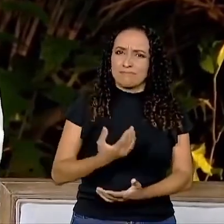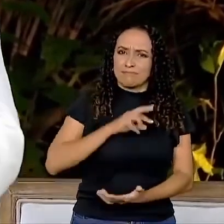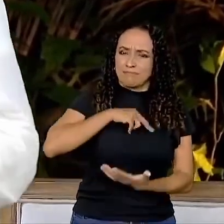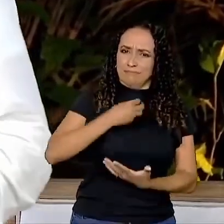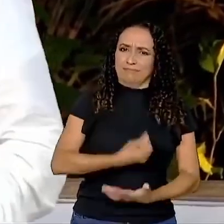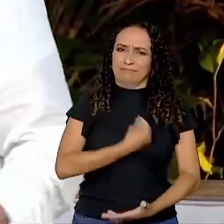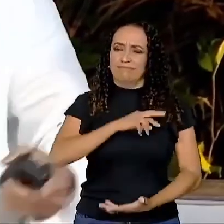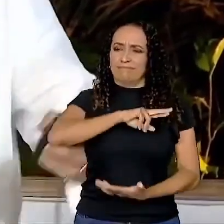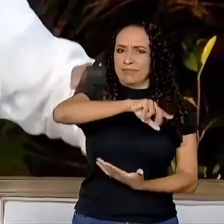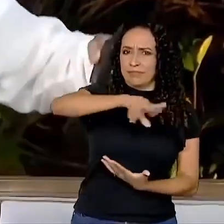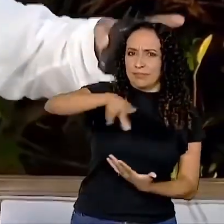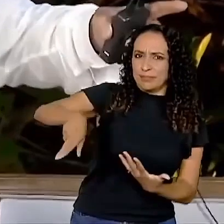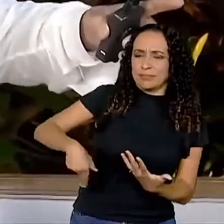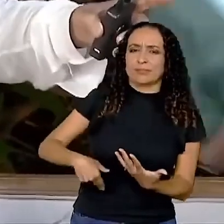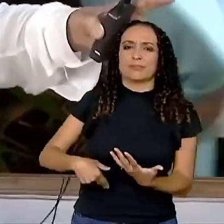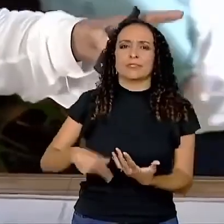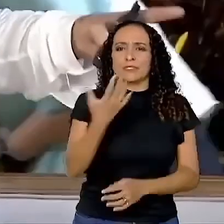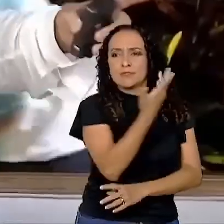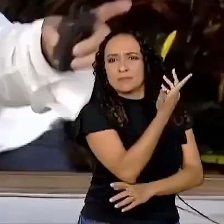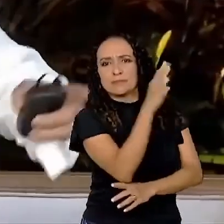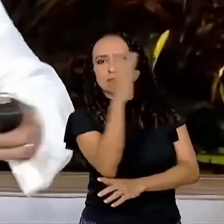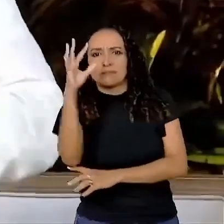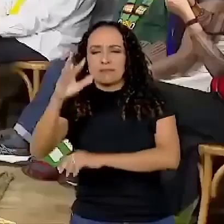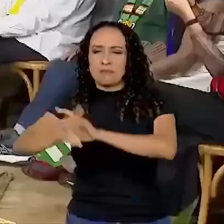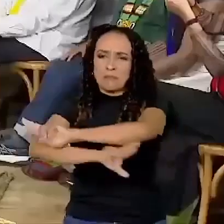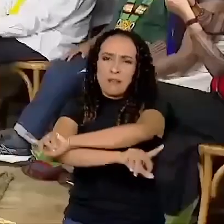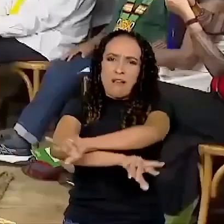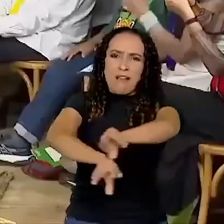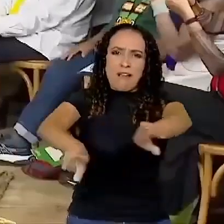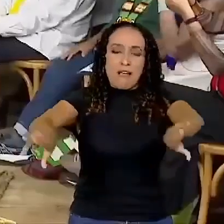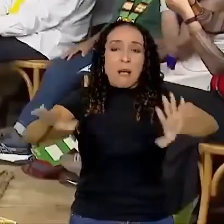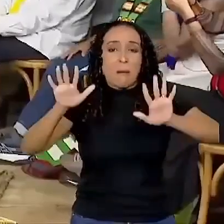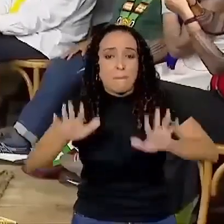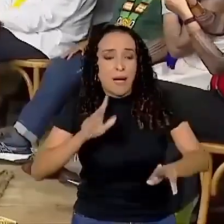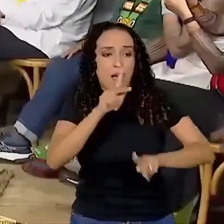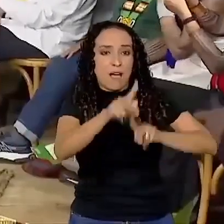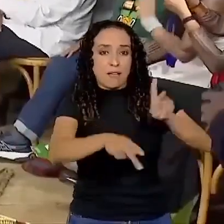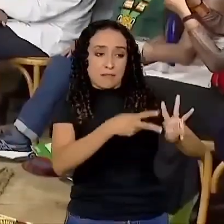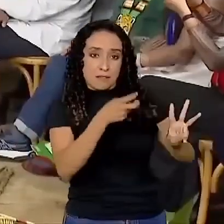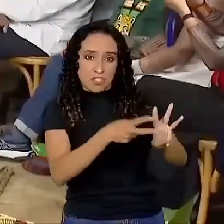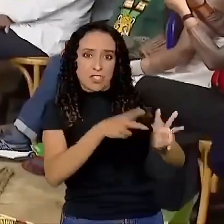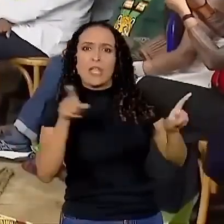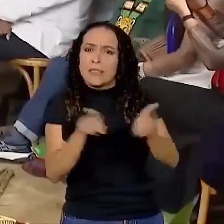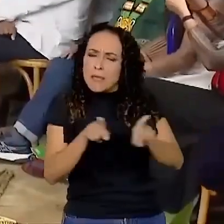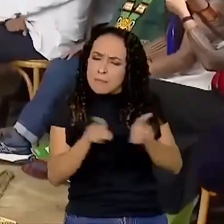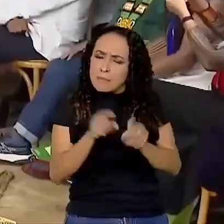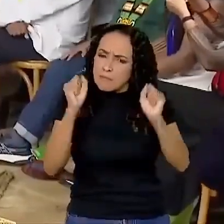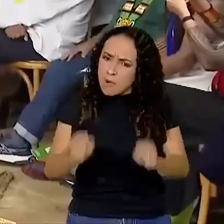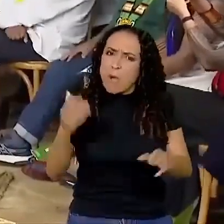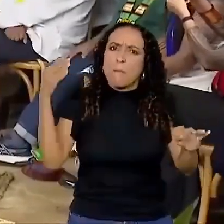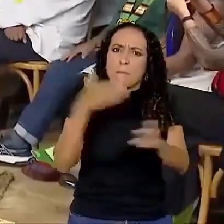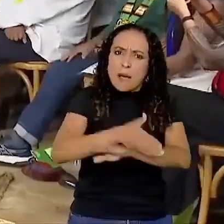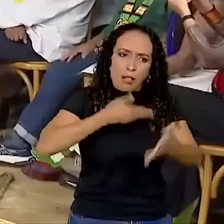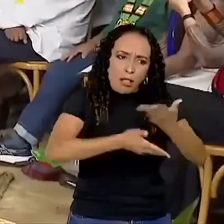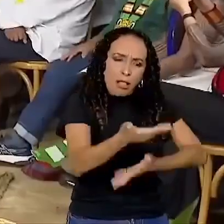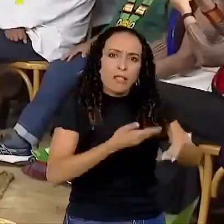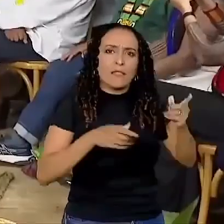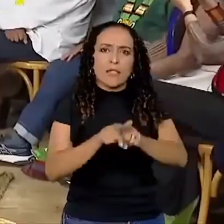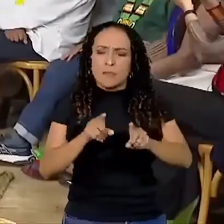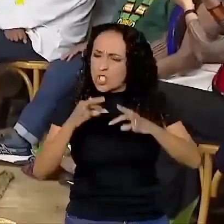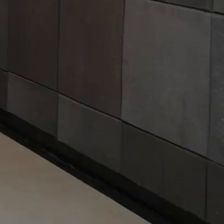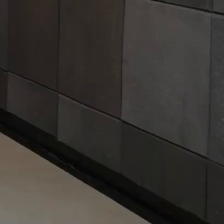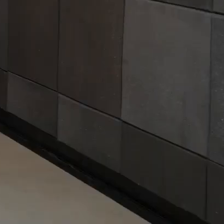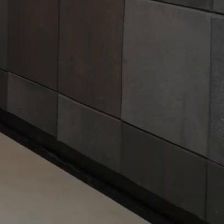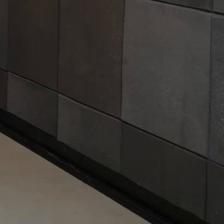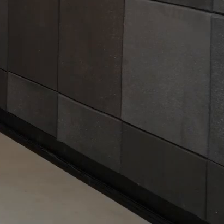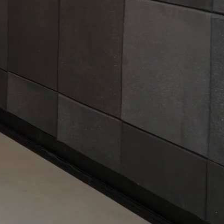nossas riquezas aqui, mas que os indígenas possam participar de tudo que for usufruído da terra que eles